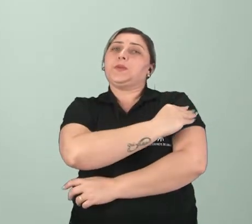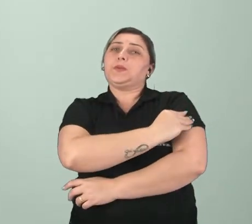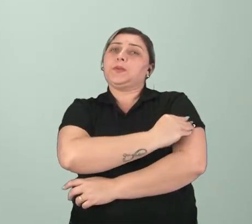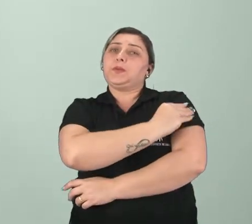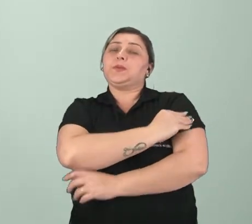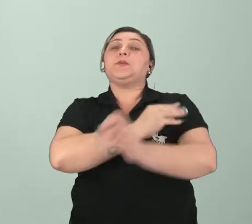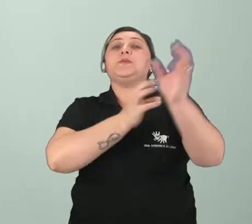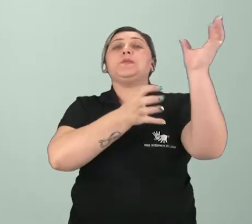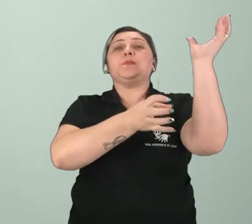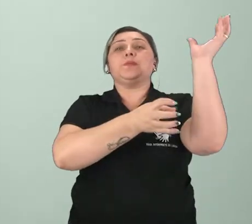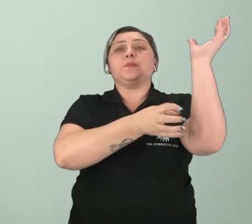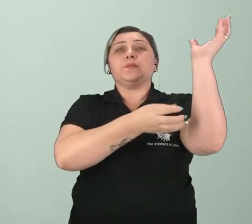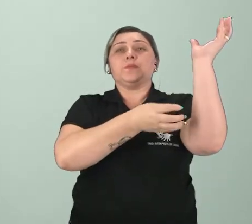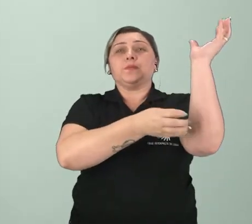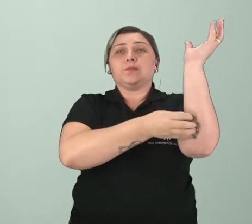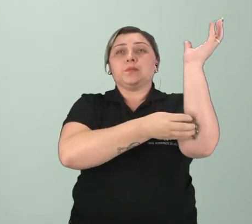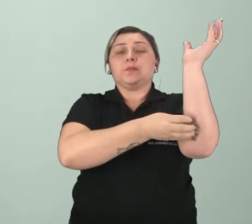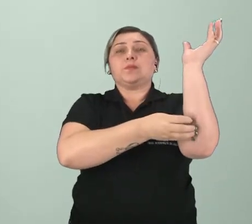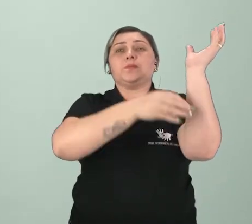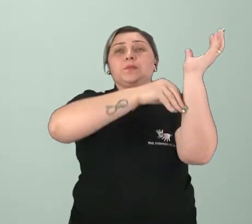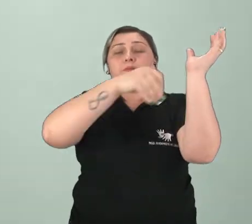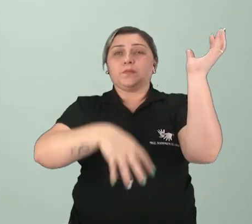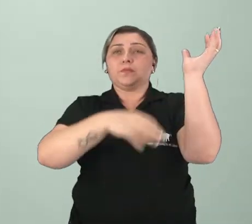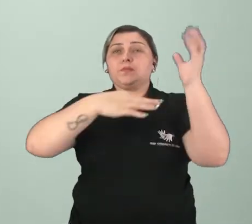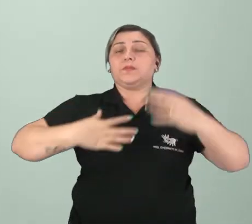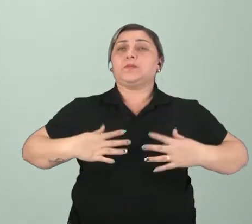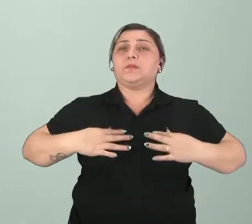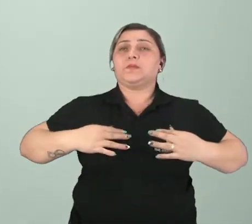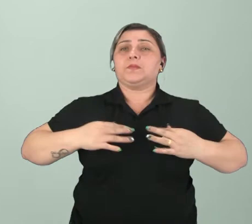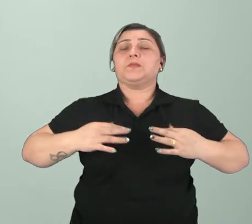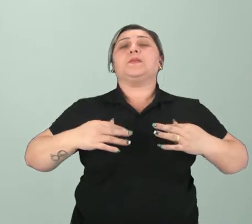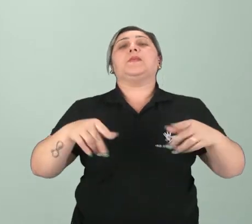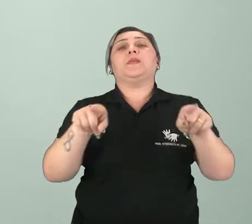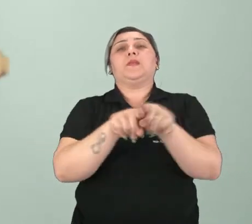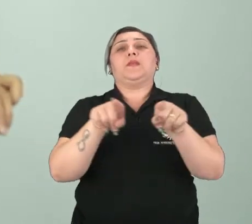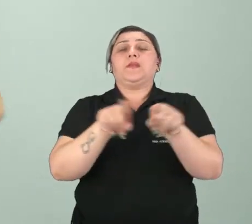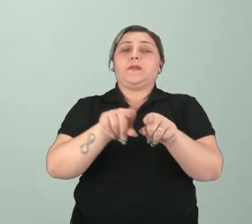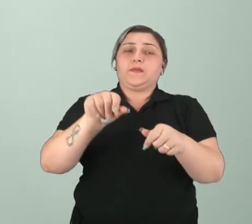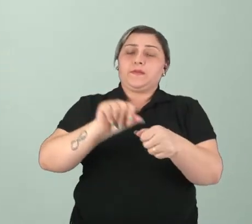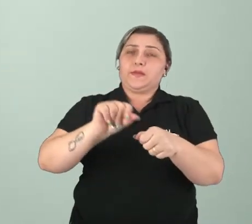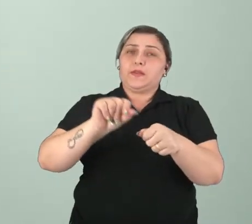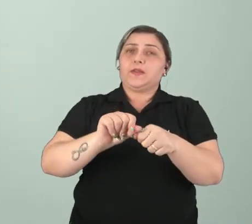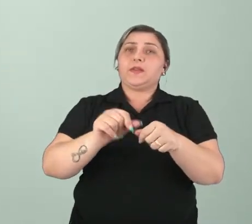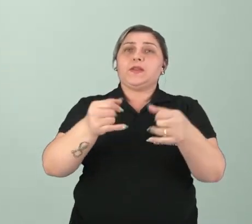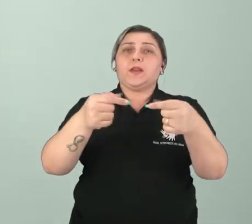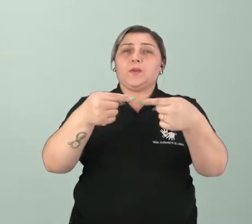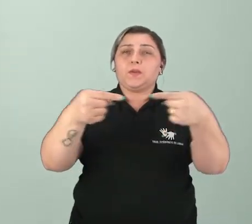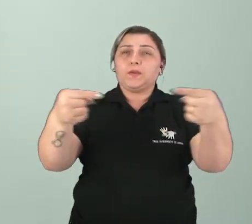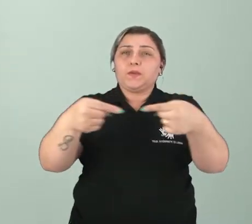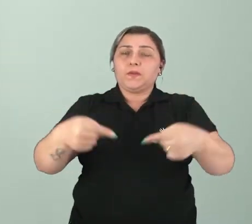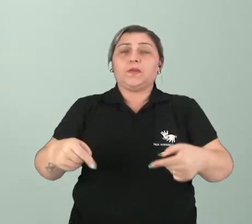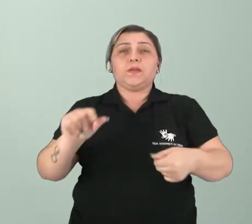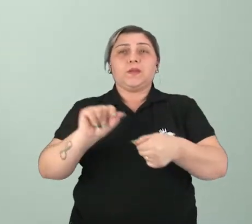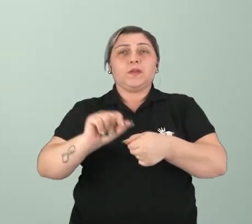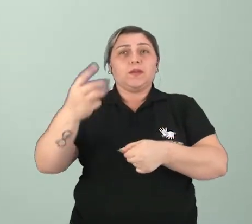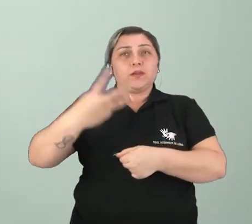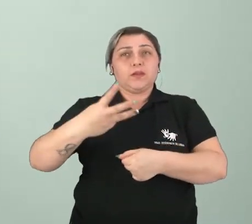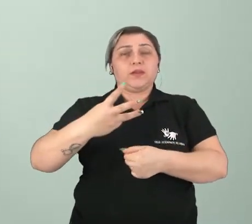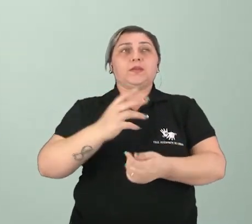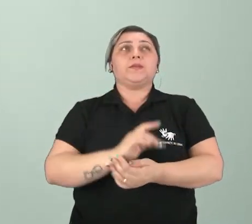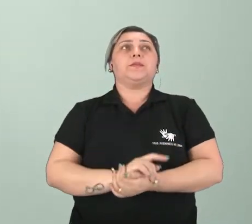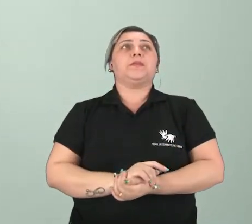numa produção de tecido, até tecer esse algodão, até fazer as linhas, os fios e produzir o tecido.